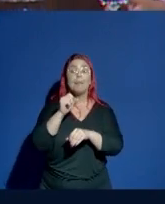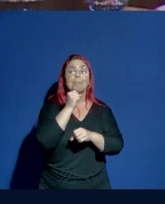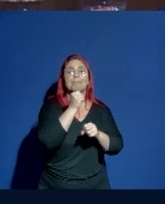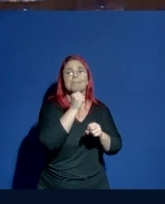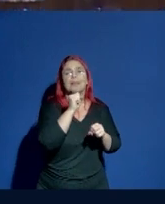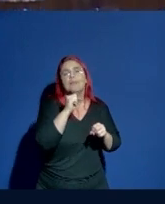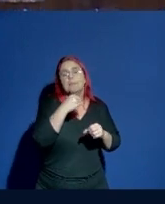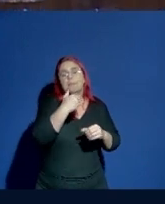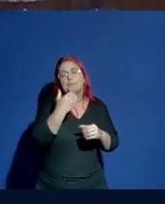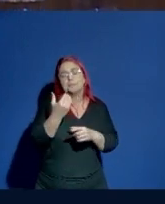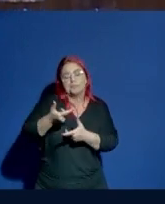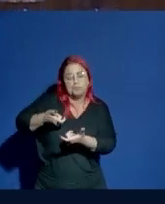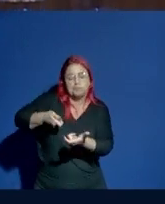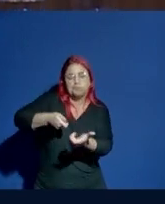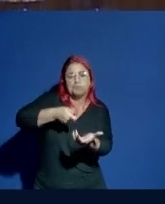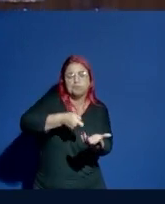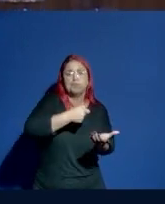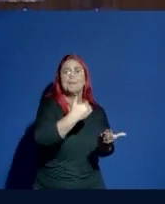estamos aplicando